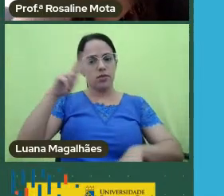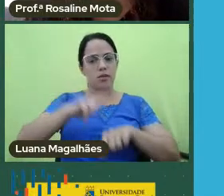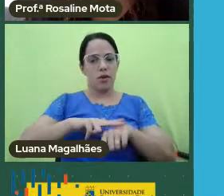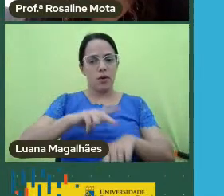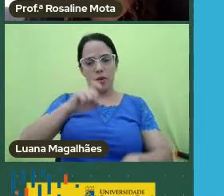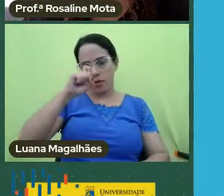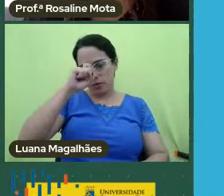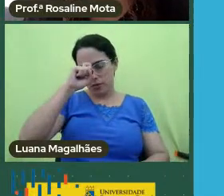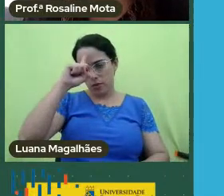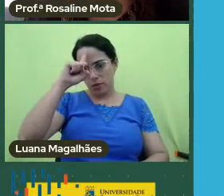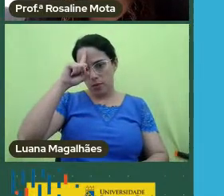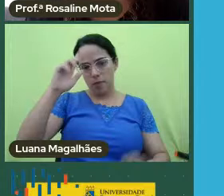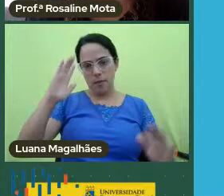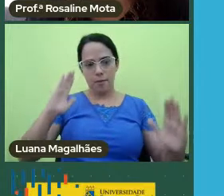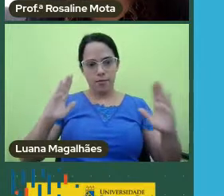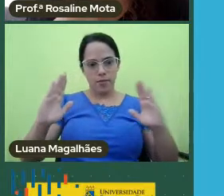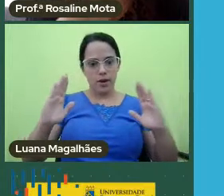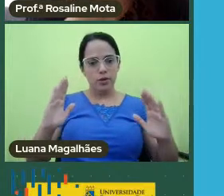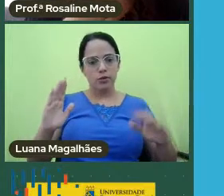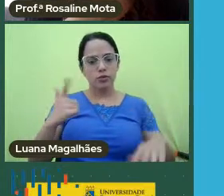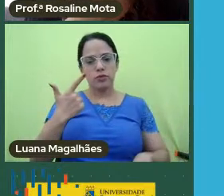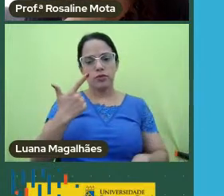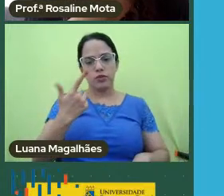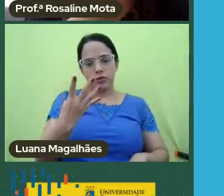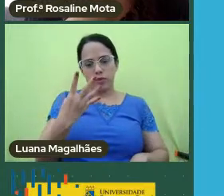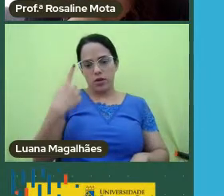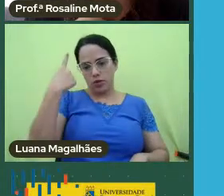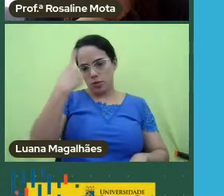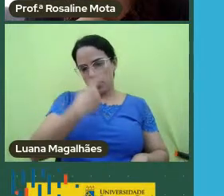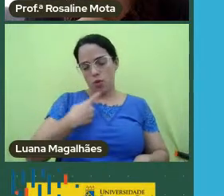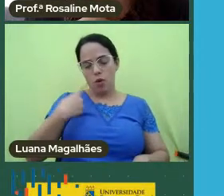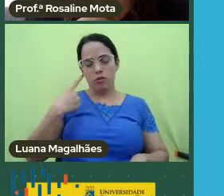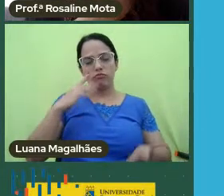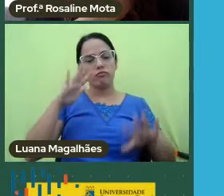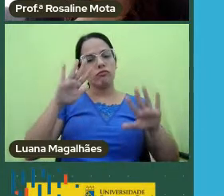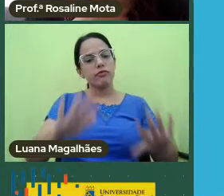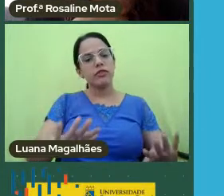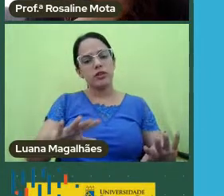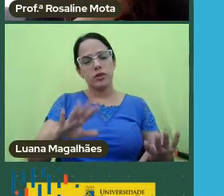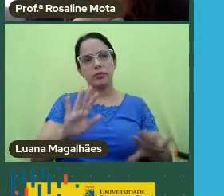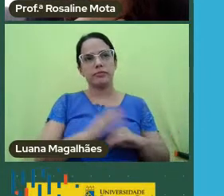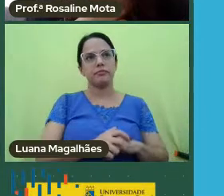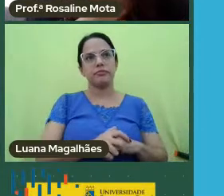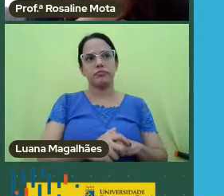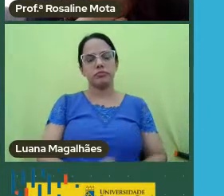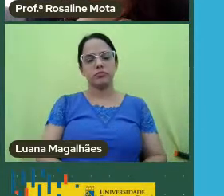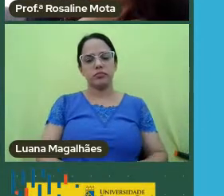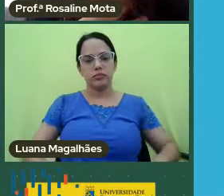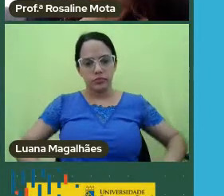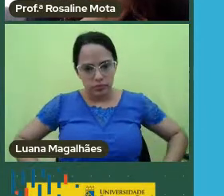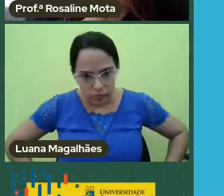hospitalares durante as 24 horas do dia. Então, dos principais